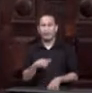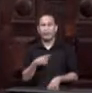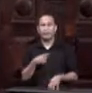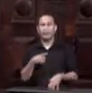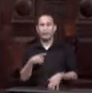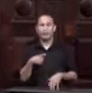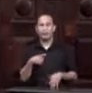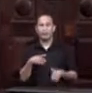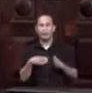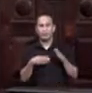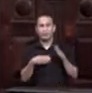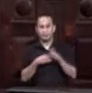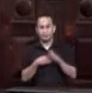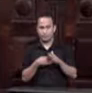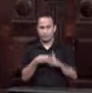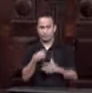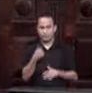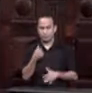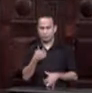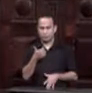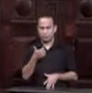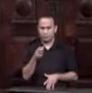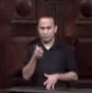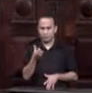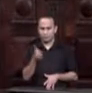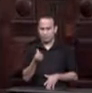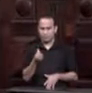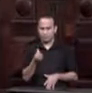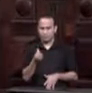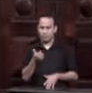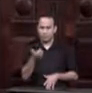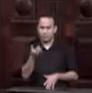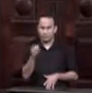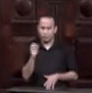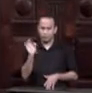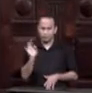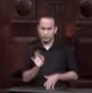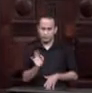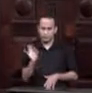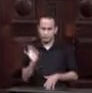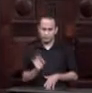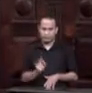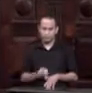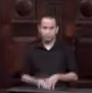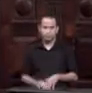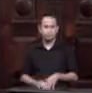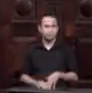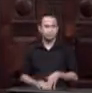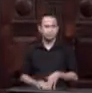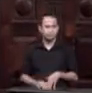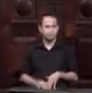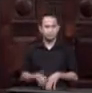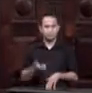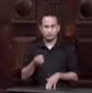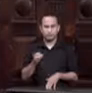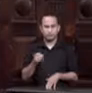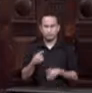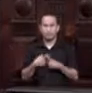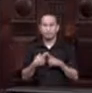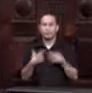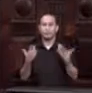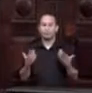de 16 com 10%. A base do orçamento de 16, por